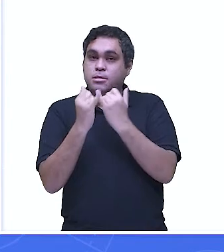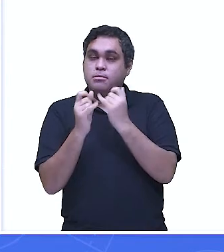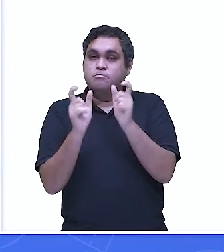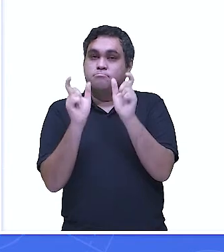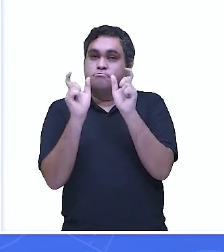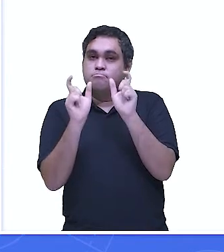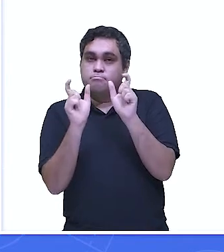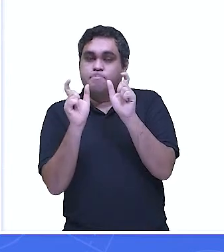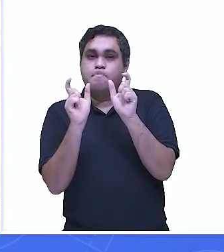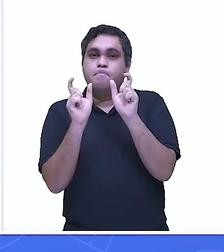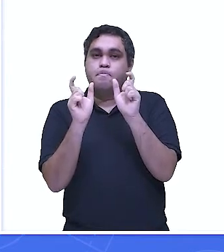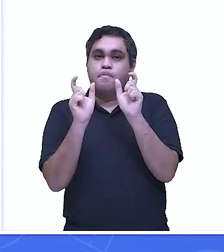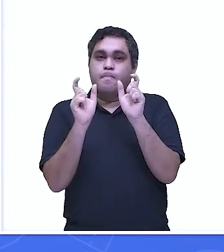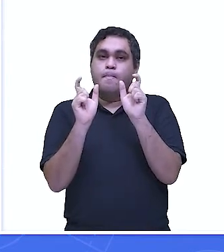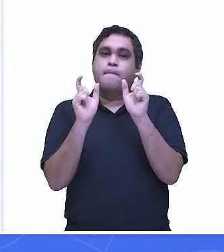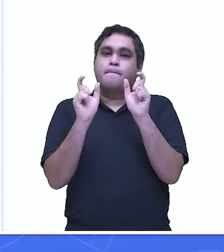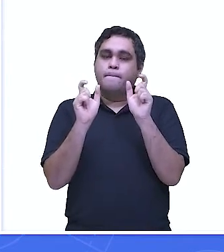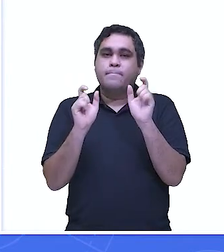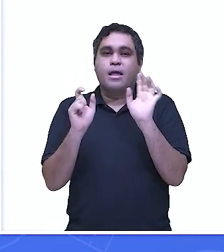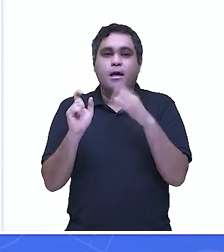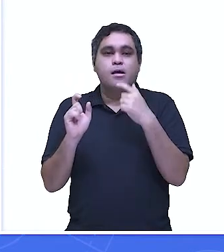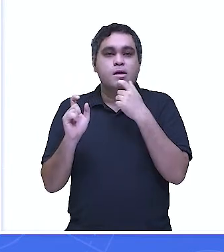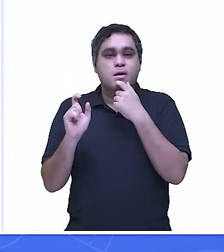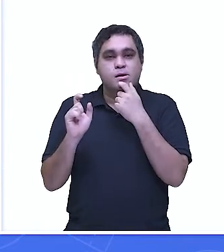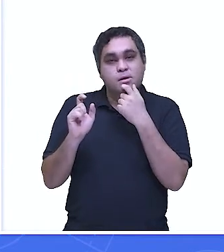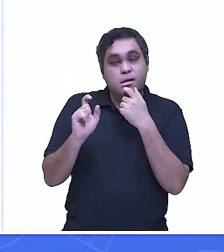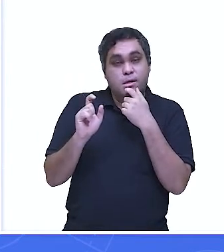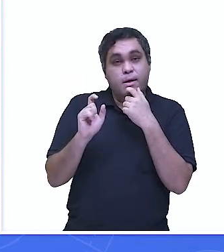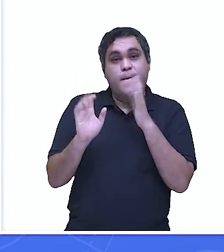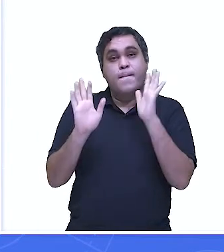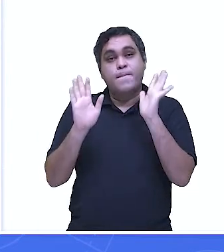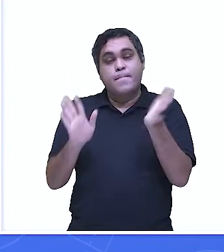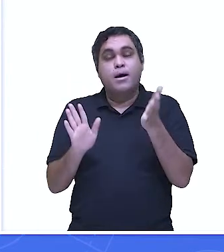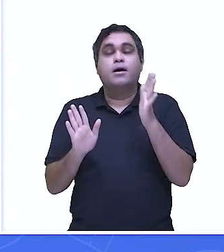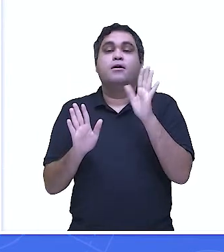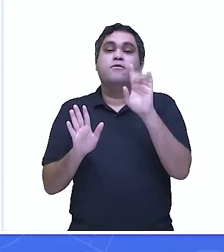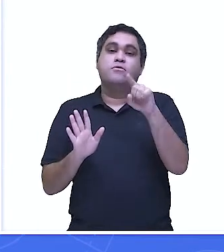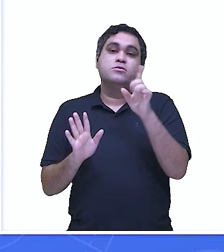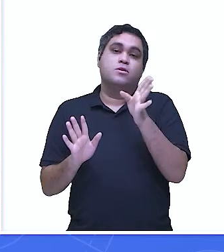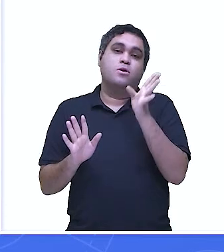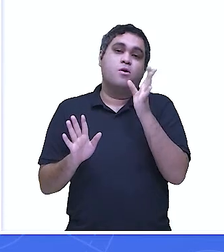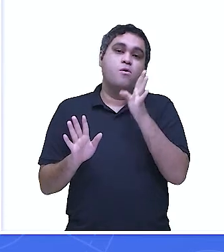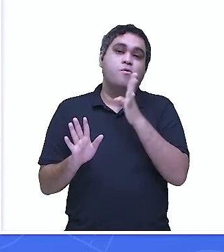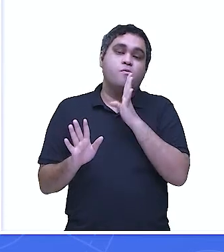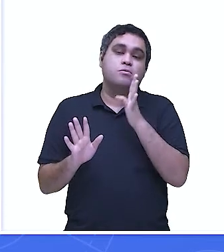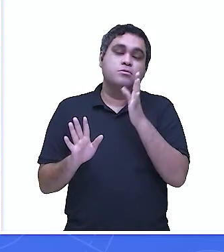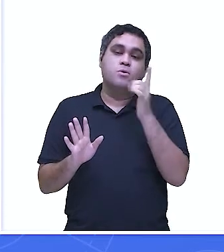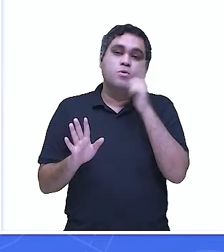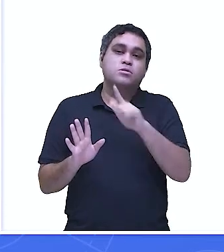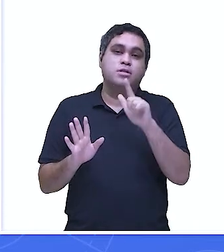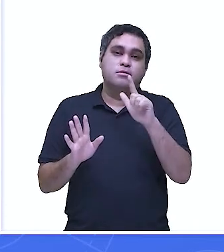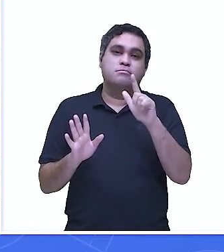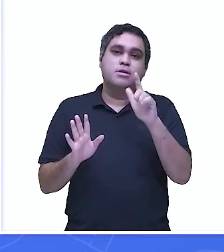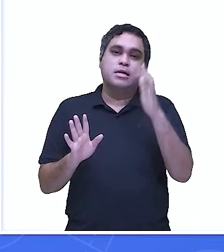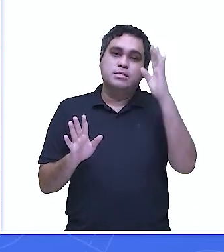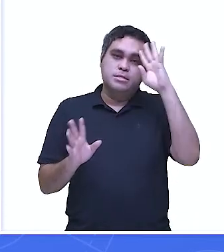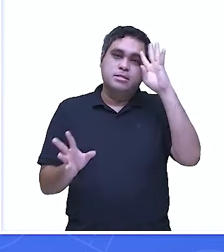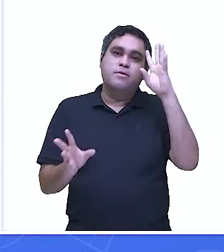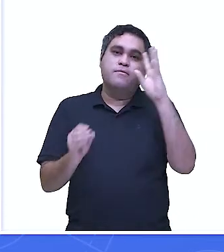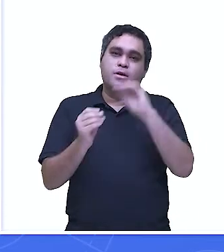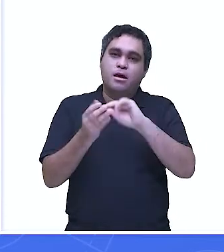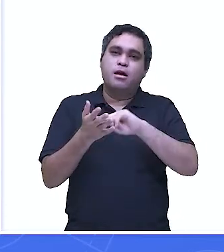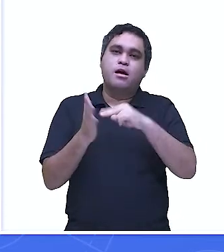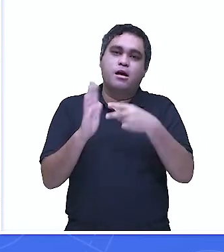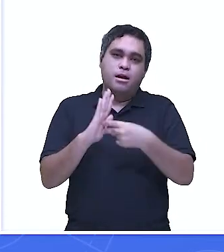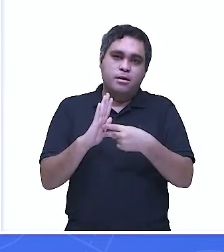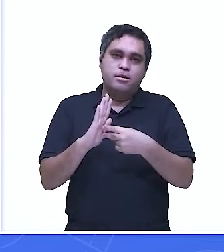palavra que está em inglês, porém você consegue adivinhar o significado